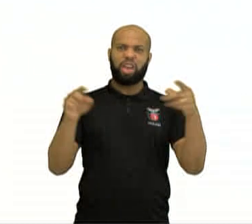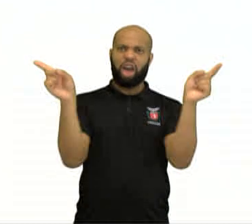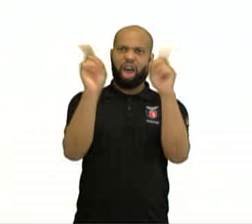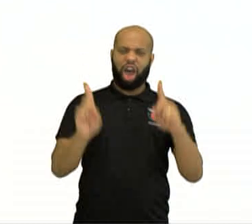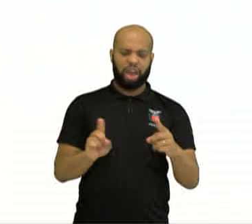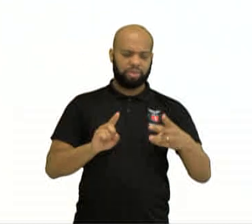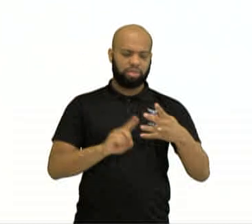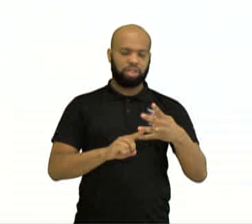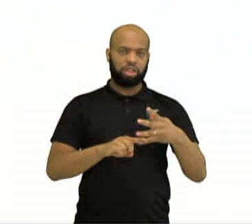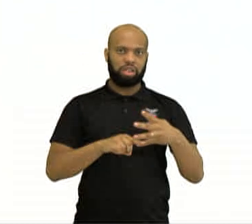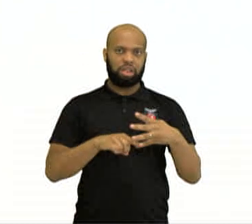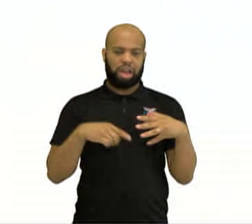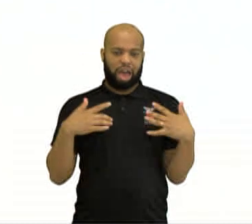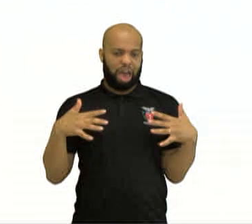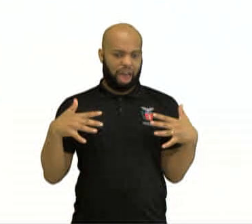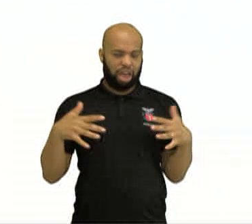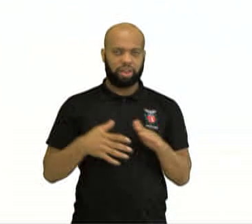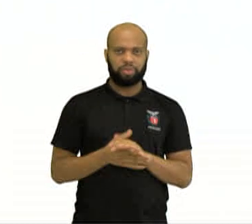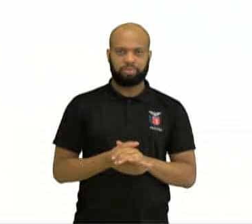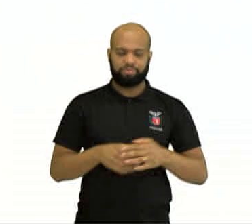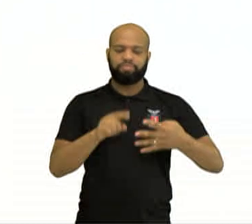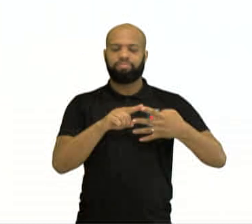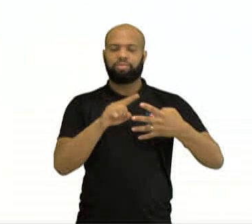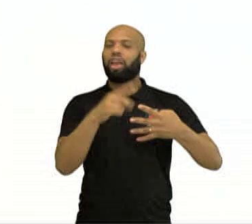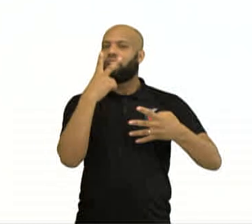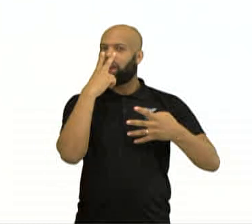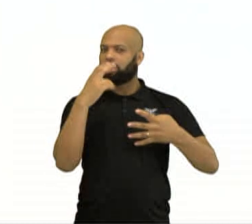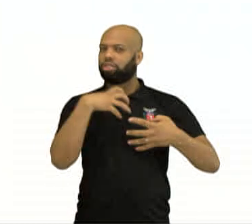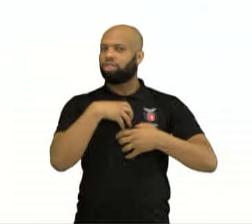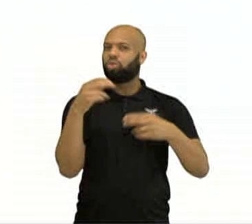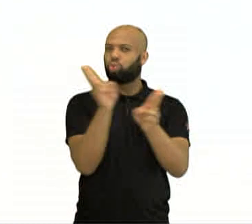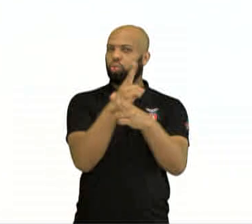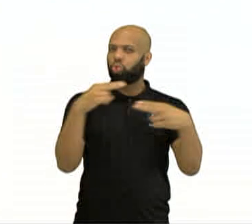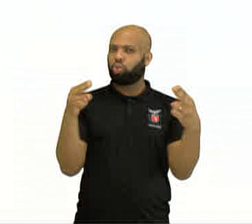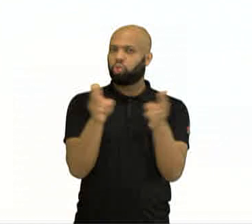tremia? Ela achava que o vento era sobrenatural.